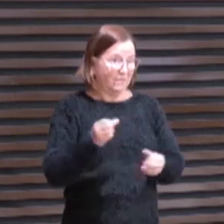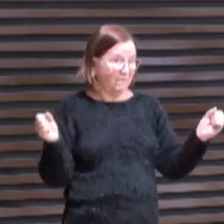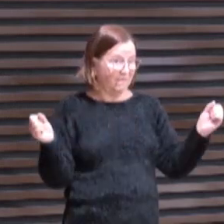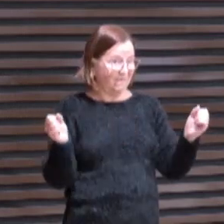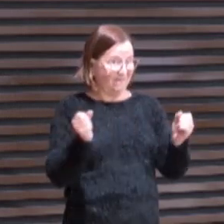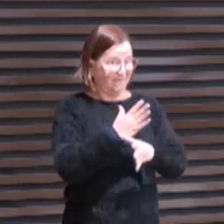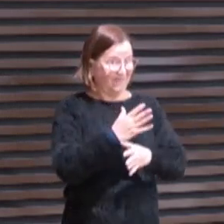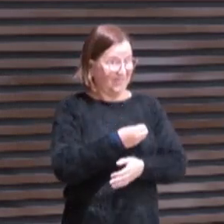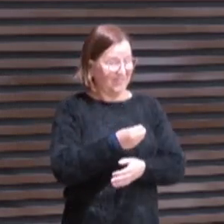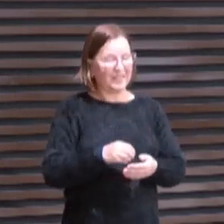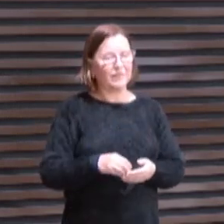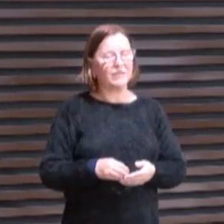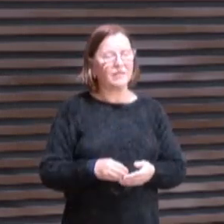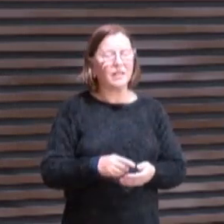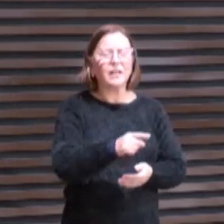Fomos o quê?